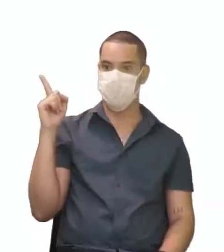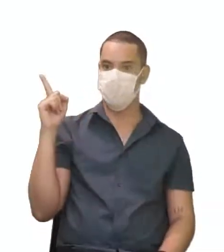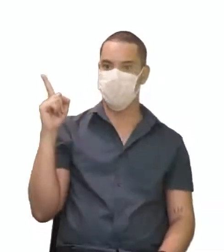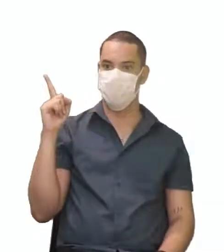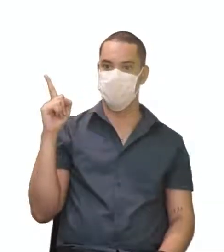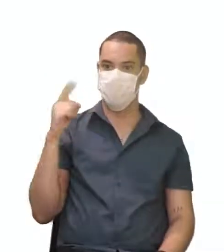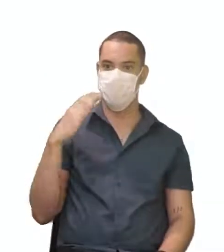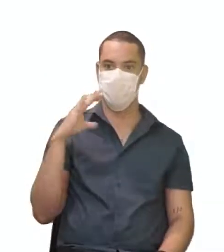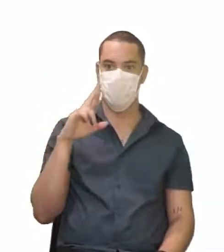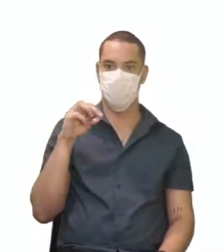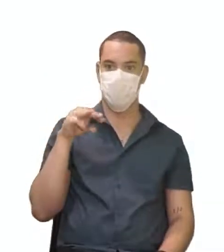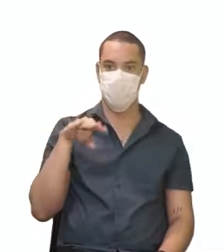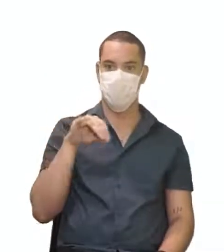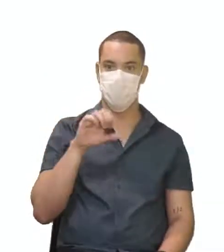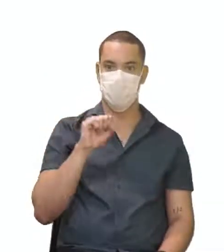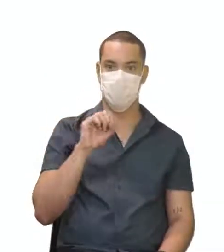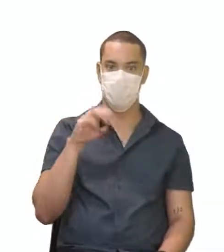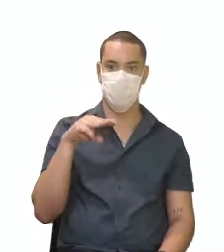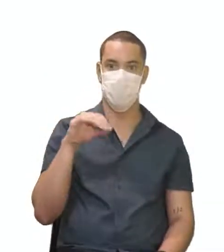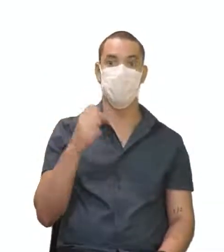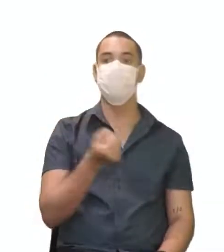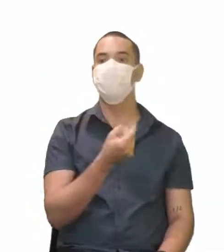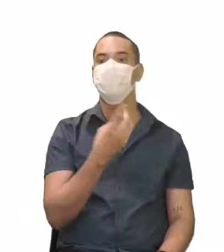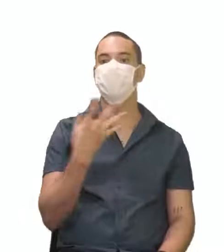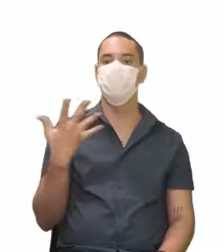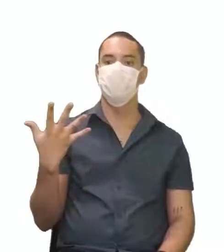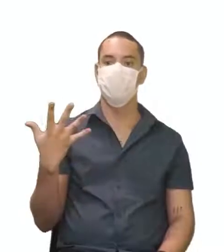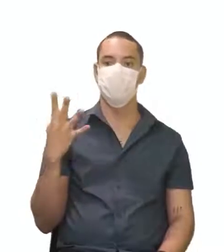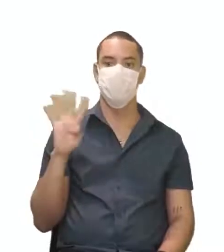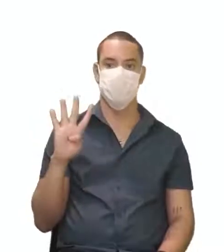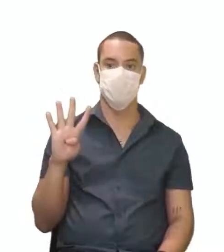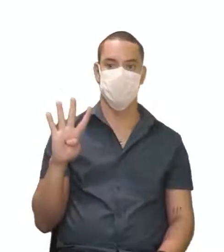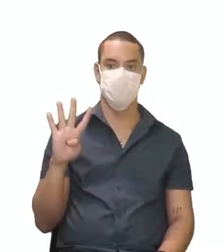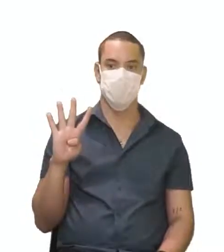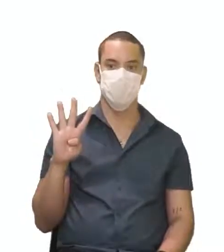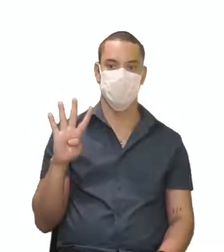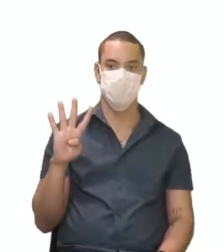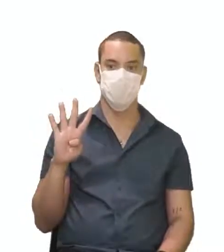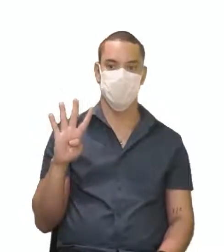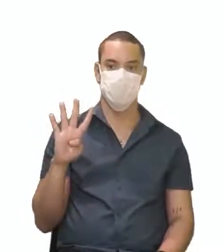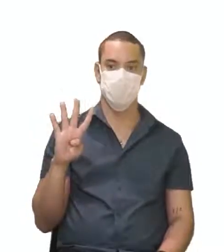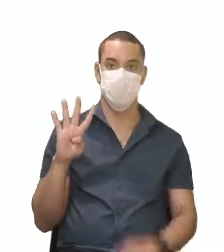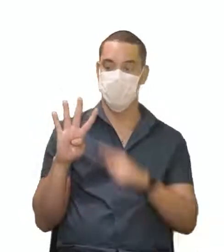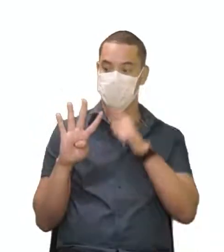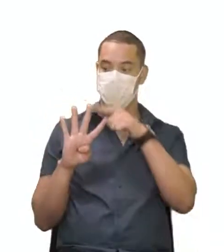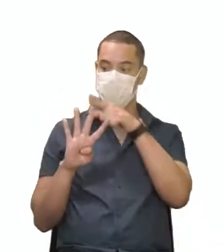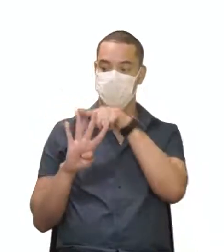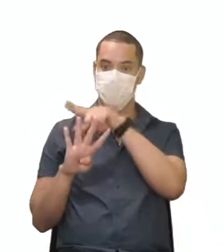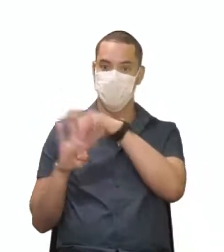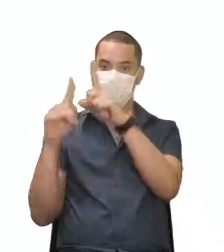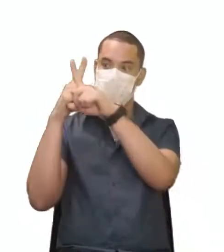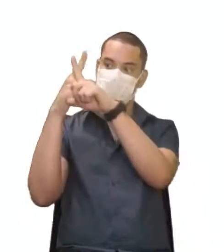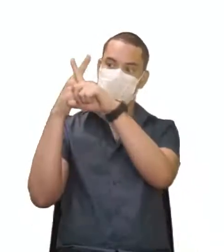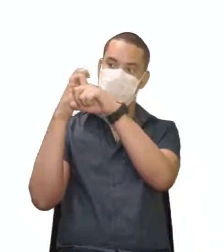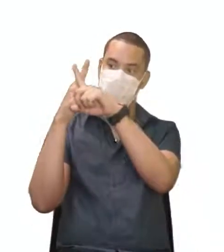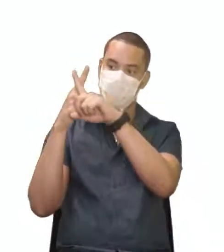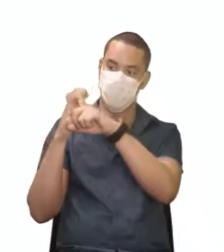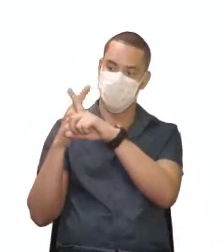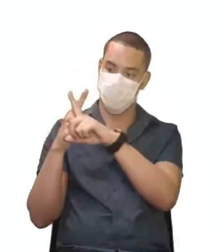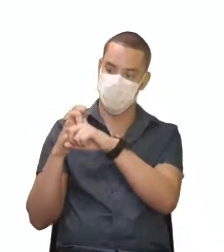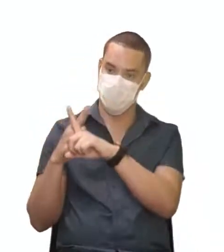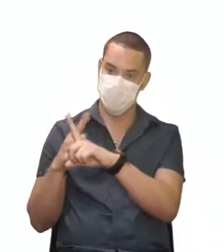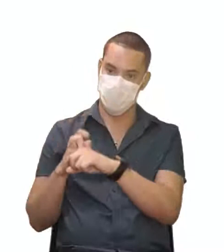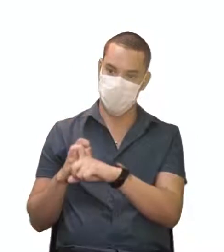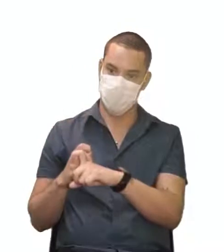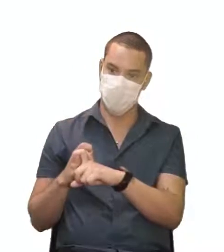o outro. Quantos cromossomos nós temos? 1, 2, 3, 4 cromossomos. Certo?